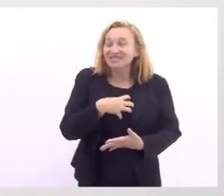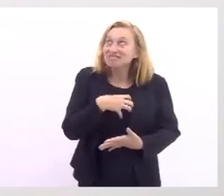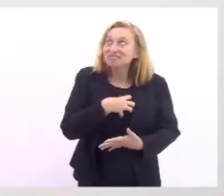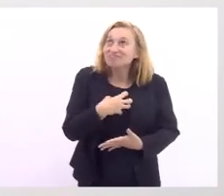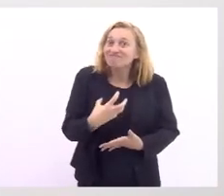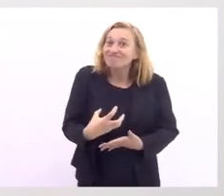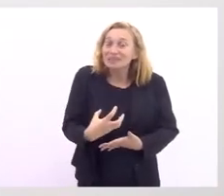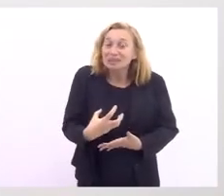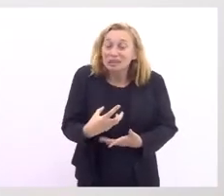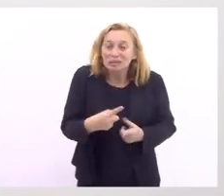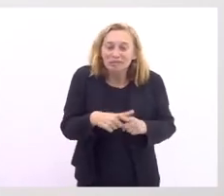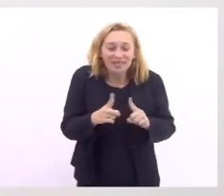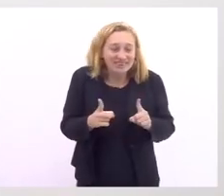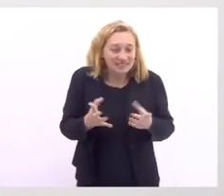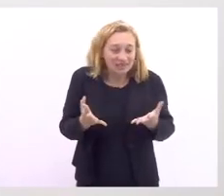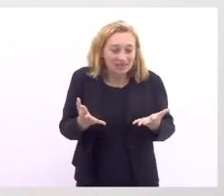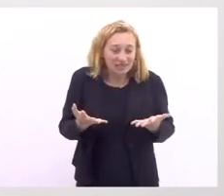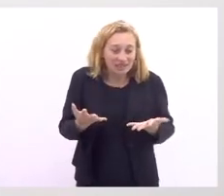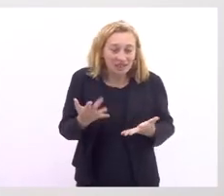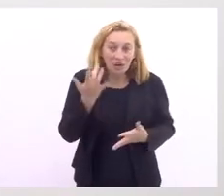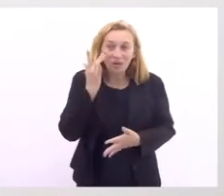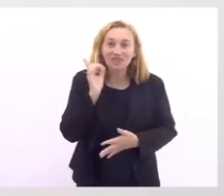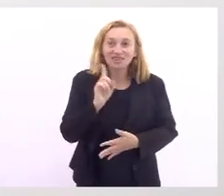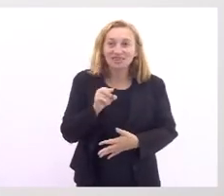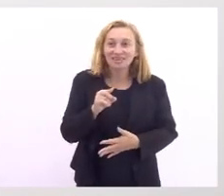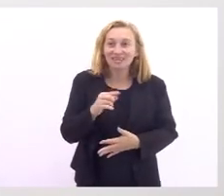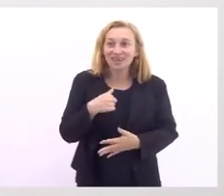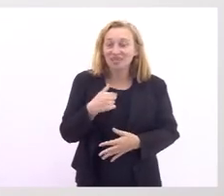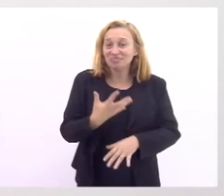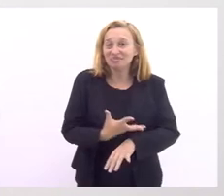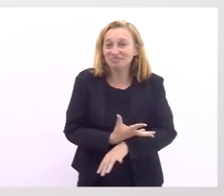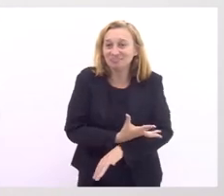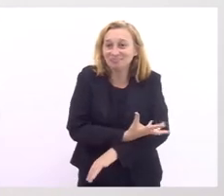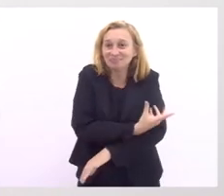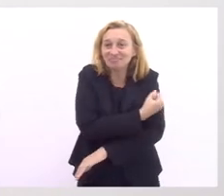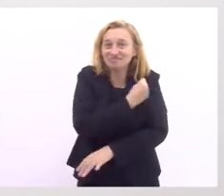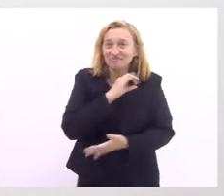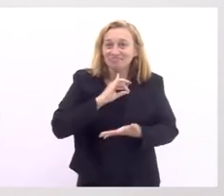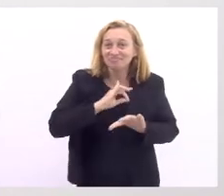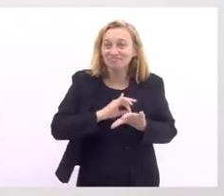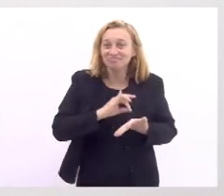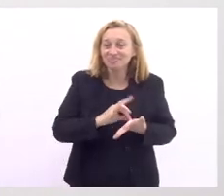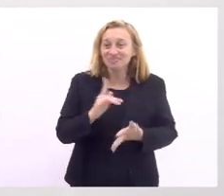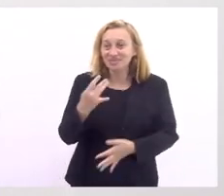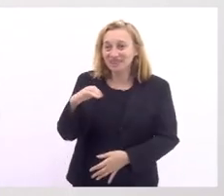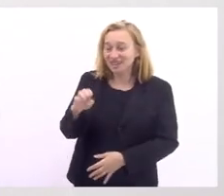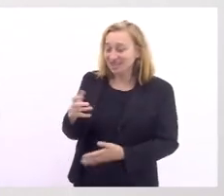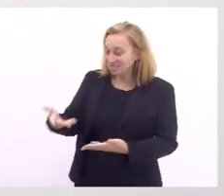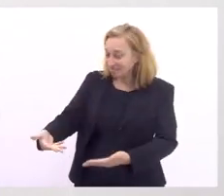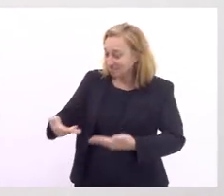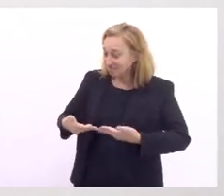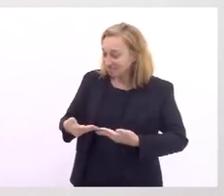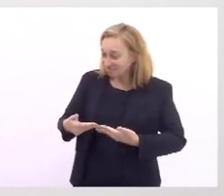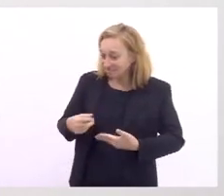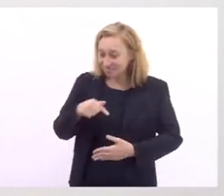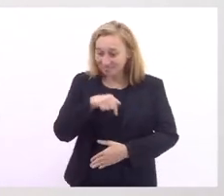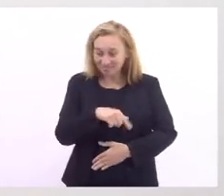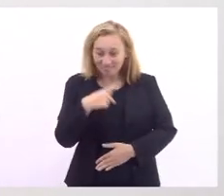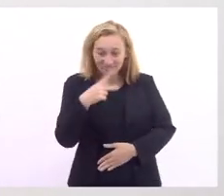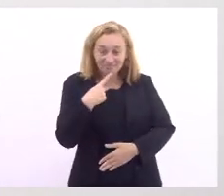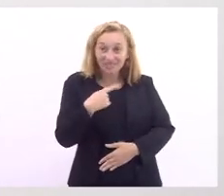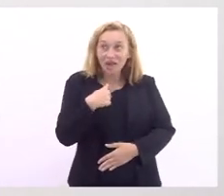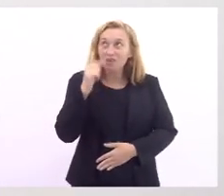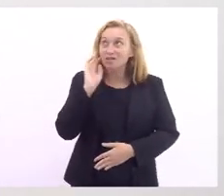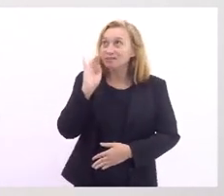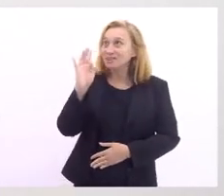sentimento mas eu acho que é isso eu fiquei muito emocionada de verdade quando o Henrique me fez o convite para vir aqui falar